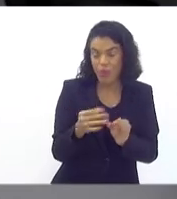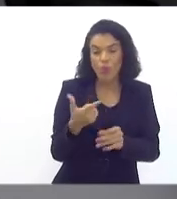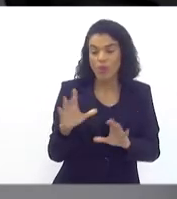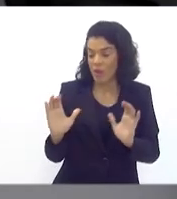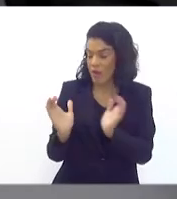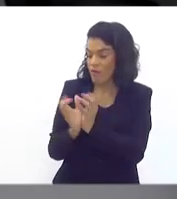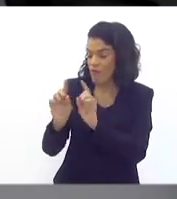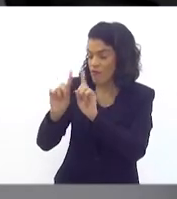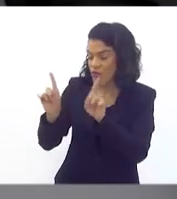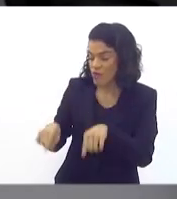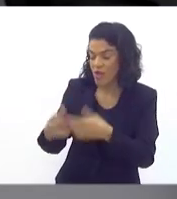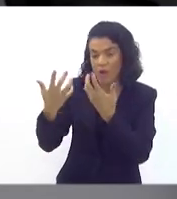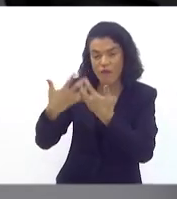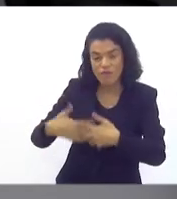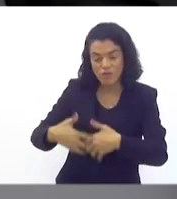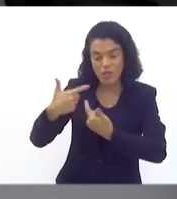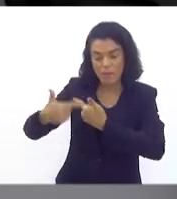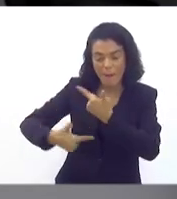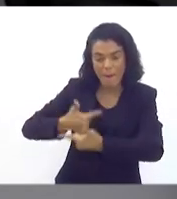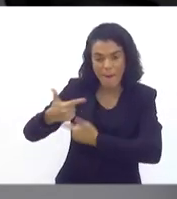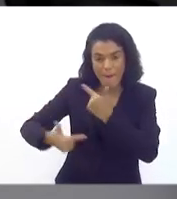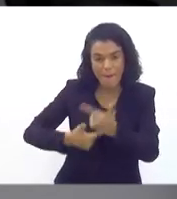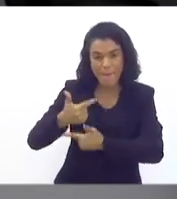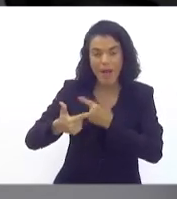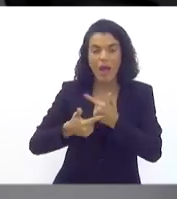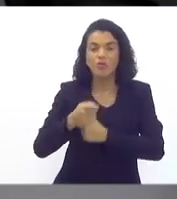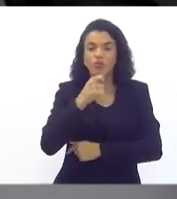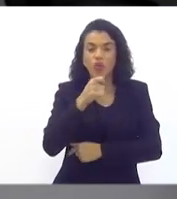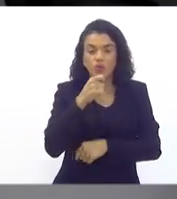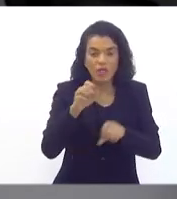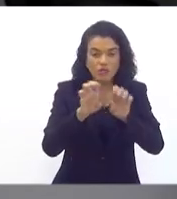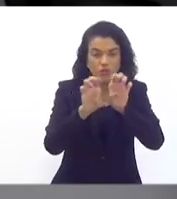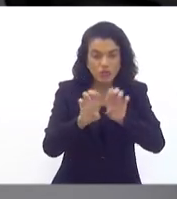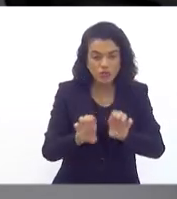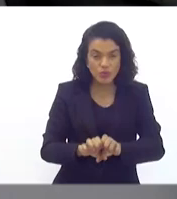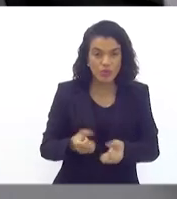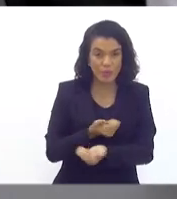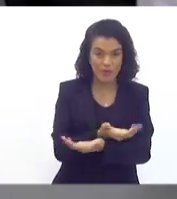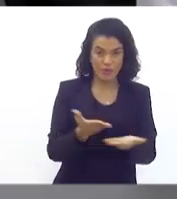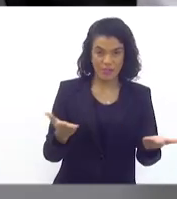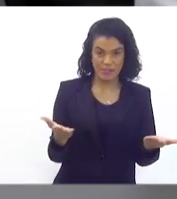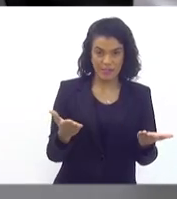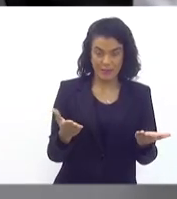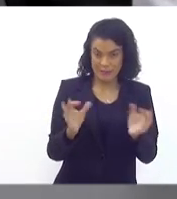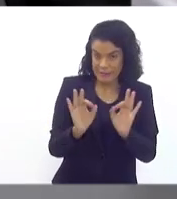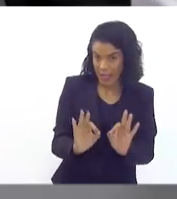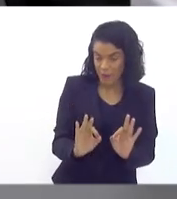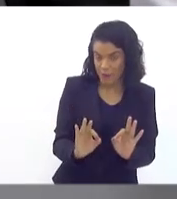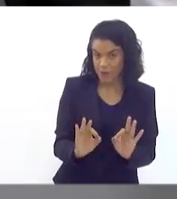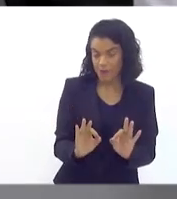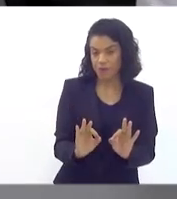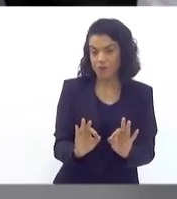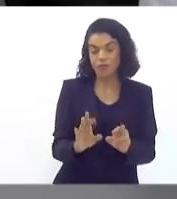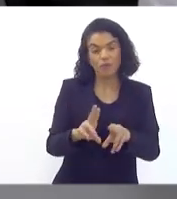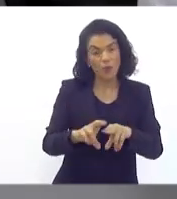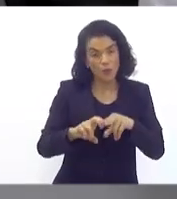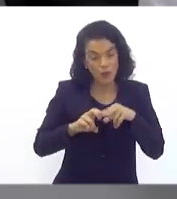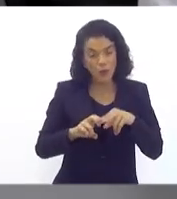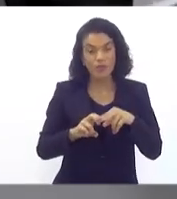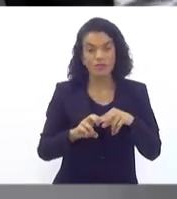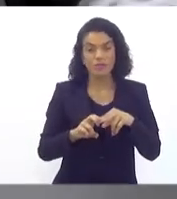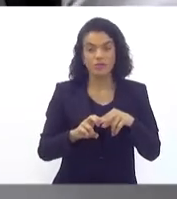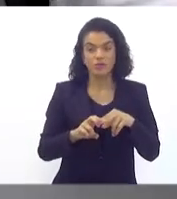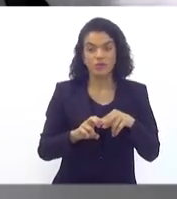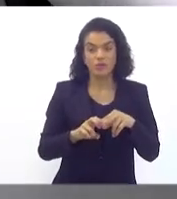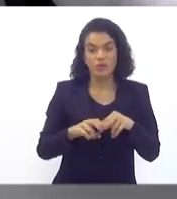técnico funcionando como você falou né não Fernando sem ter estrutura para dar certo Por isso que eu